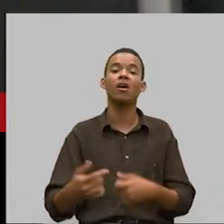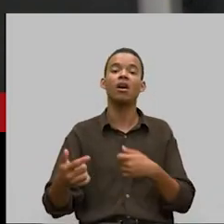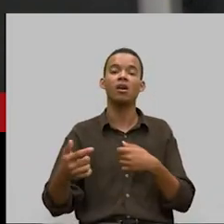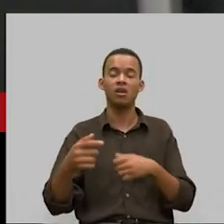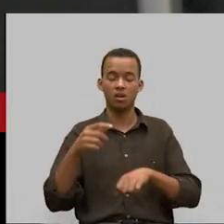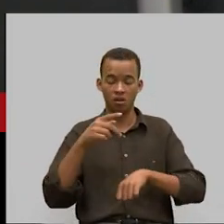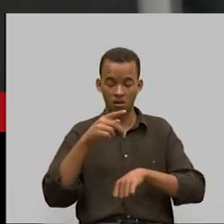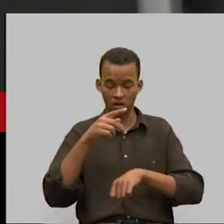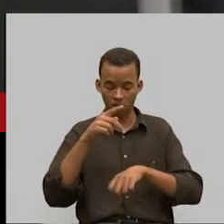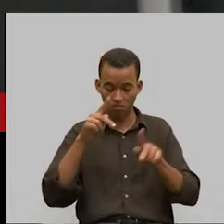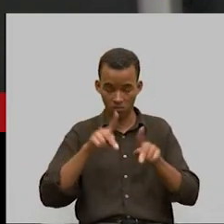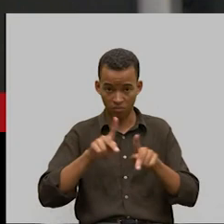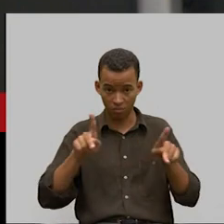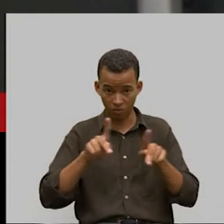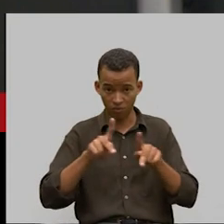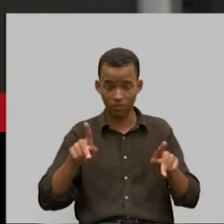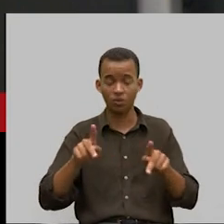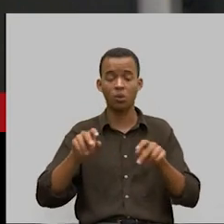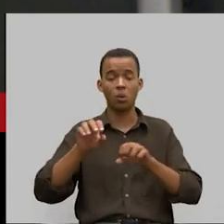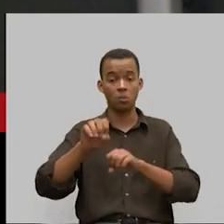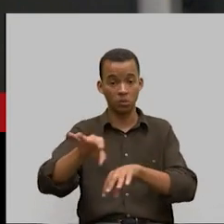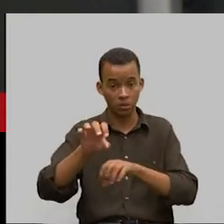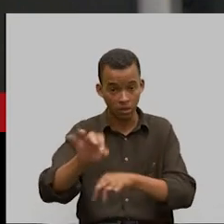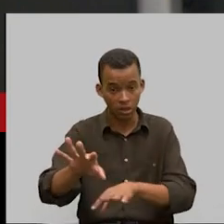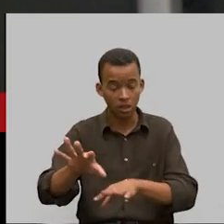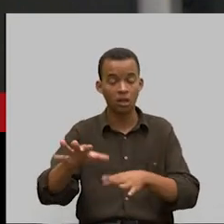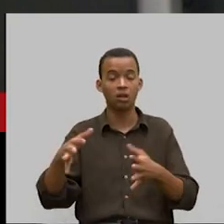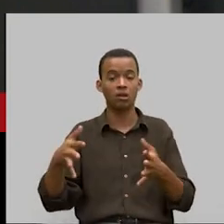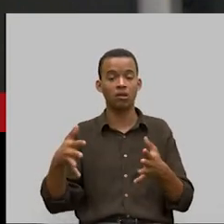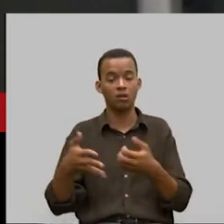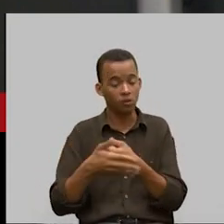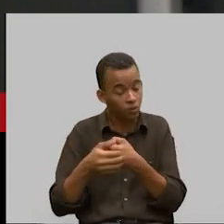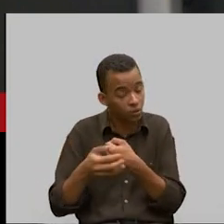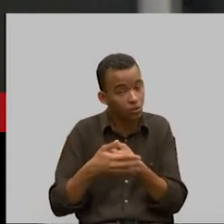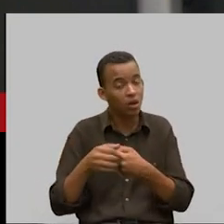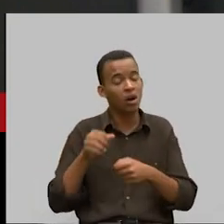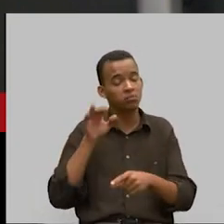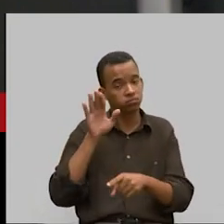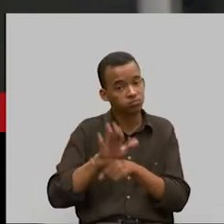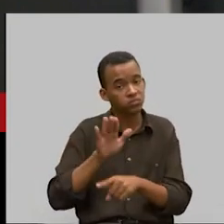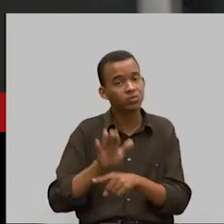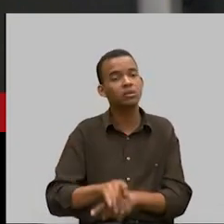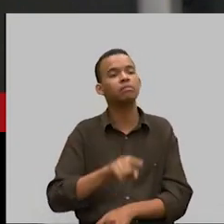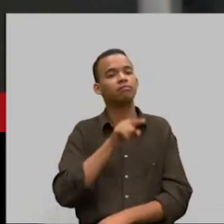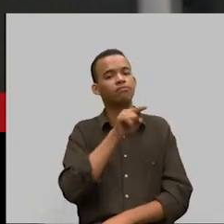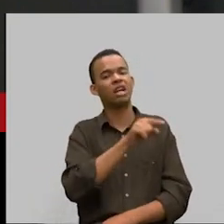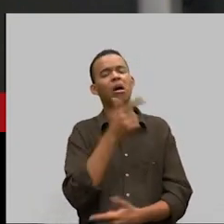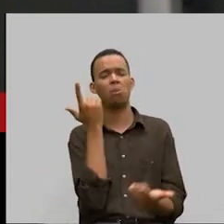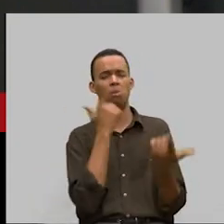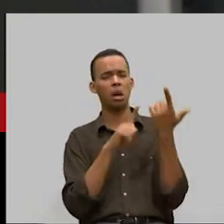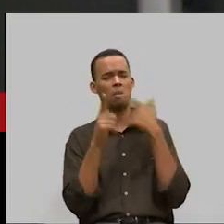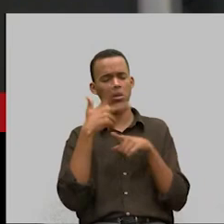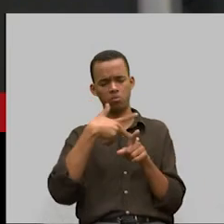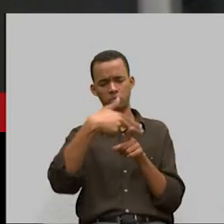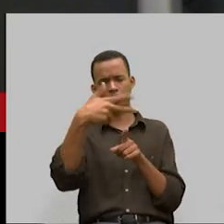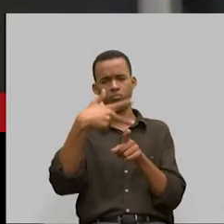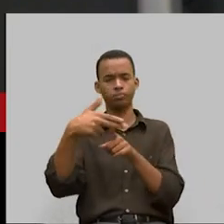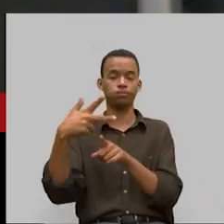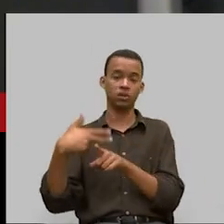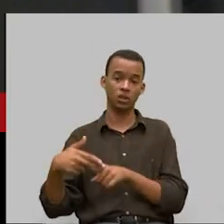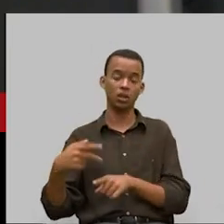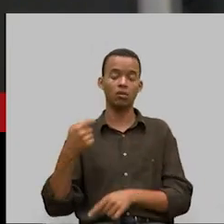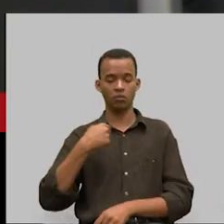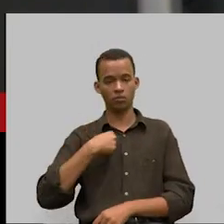defendem consolam e ajudam sem medir esforços e eu estou aqui hoje representando todos os alunos da escola